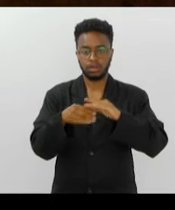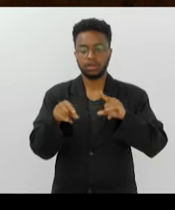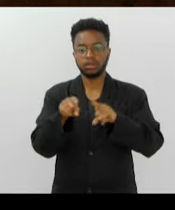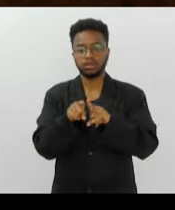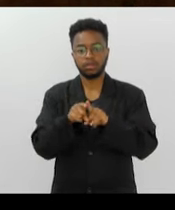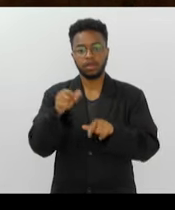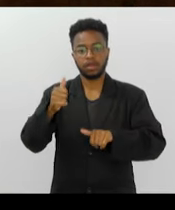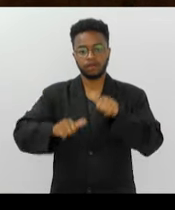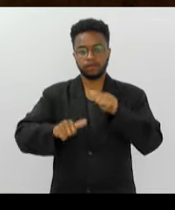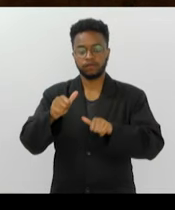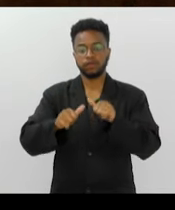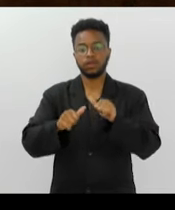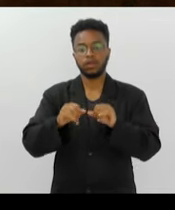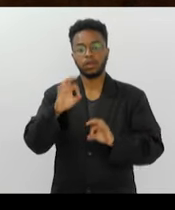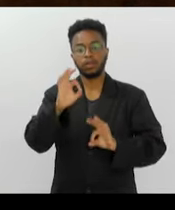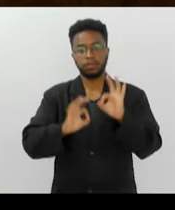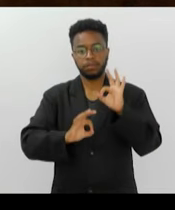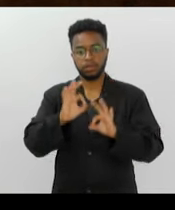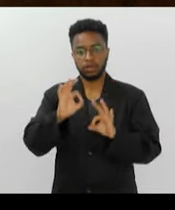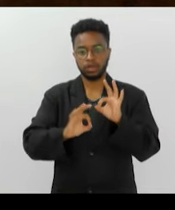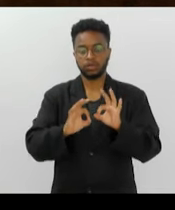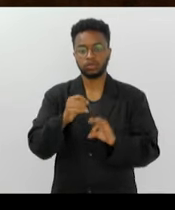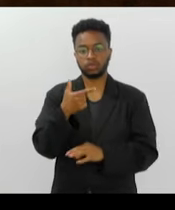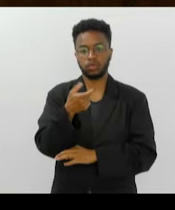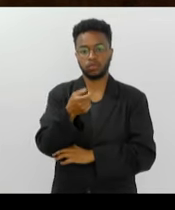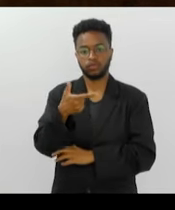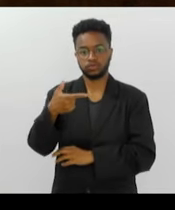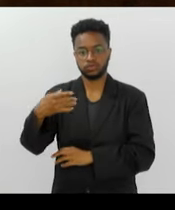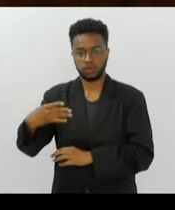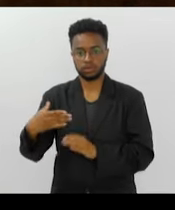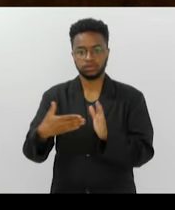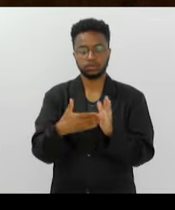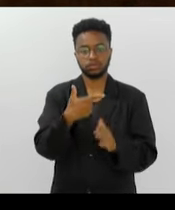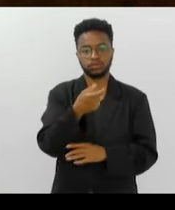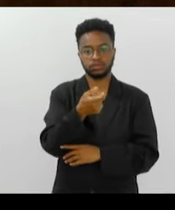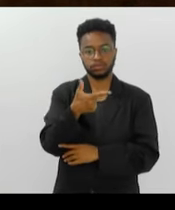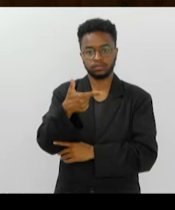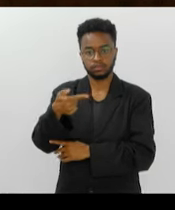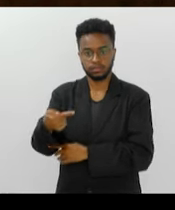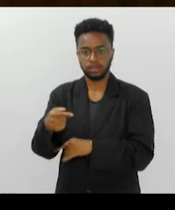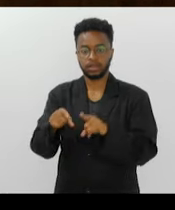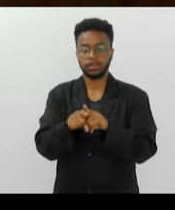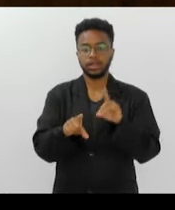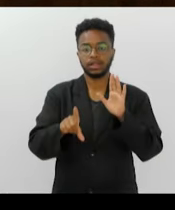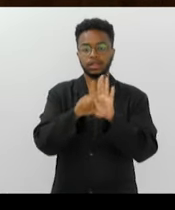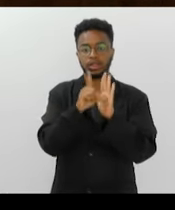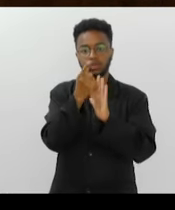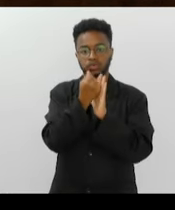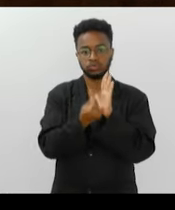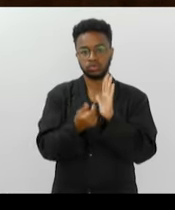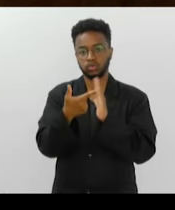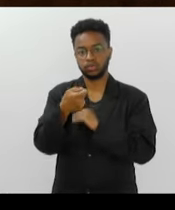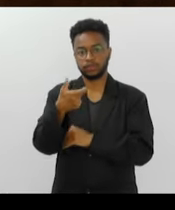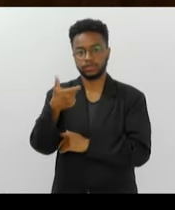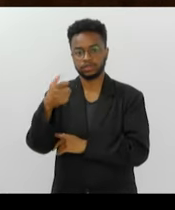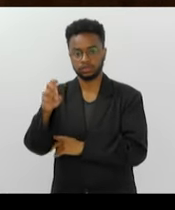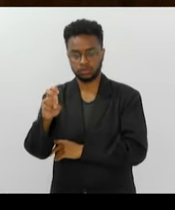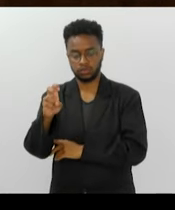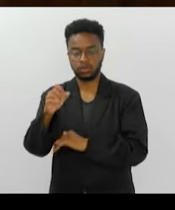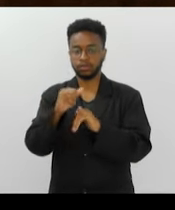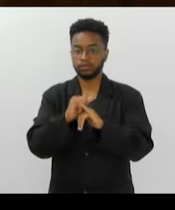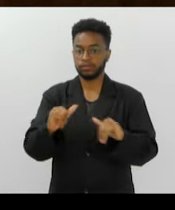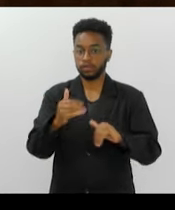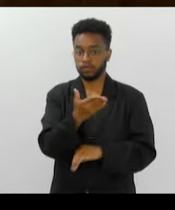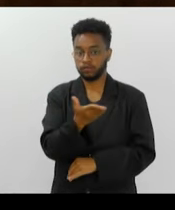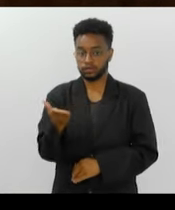do plano plurianual 2427 e lei orçamentária de 2025 informa aos